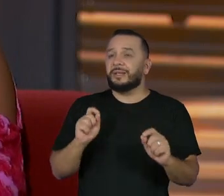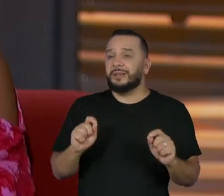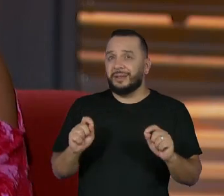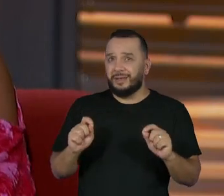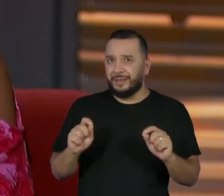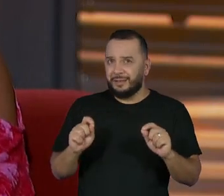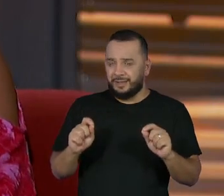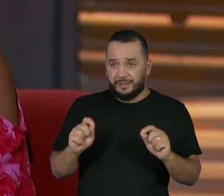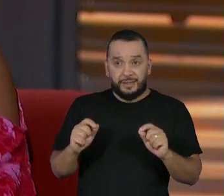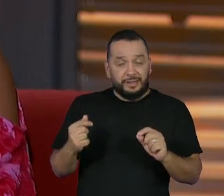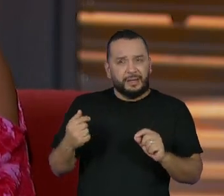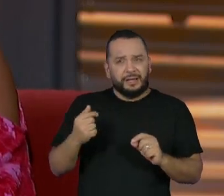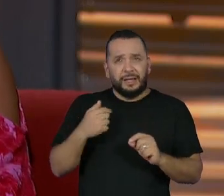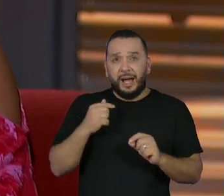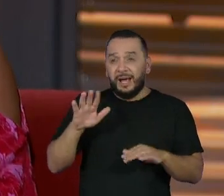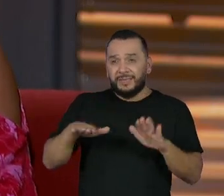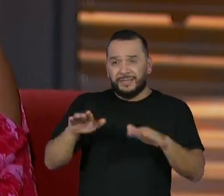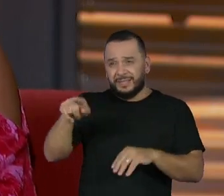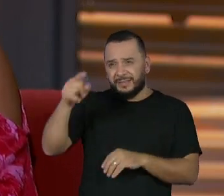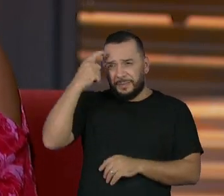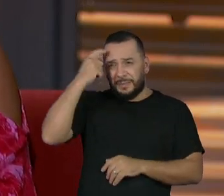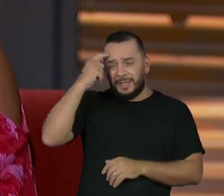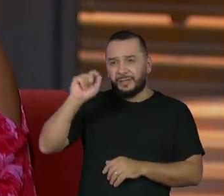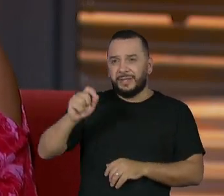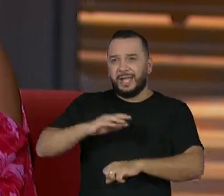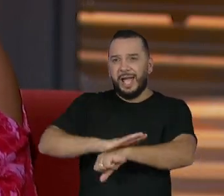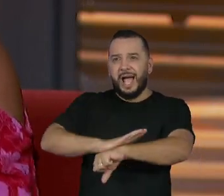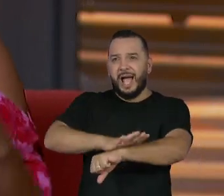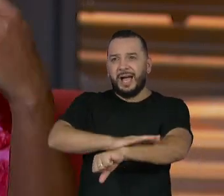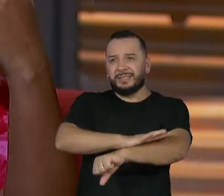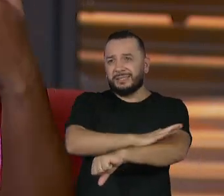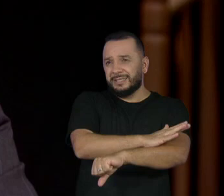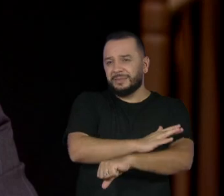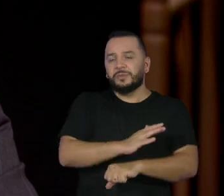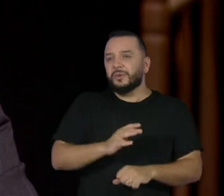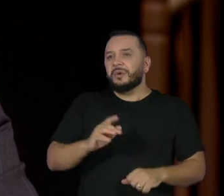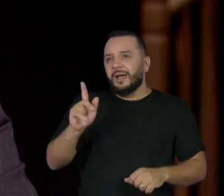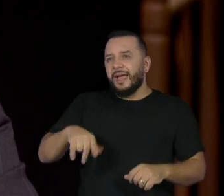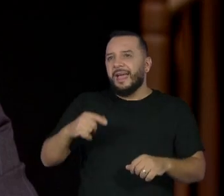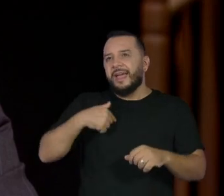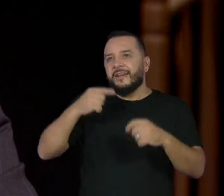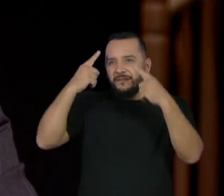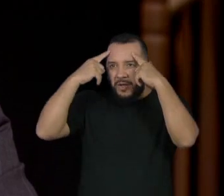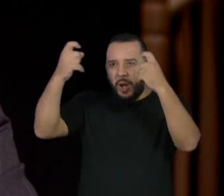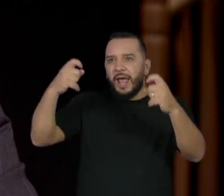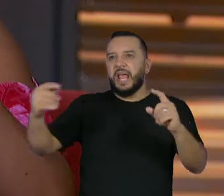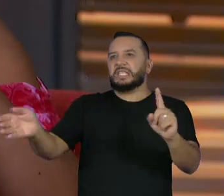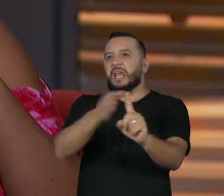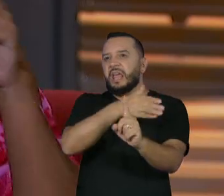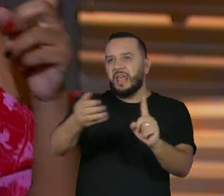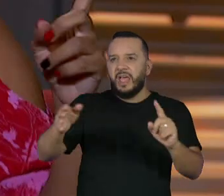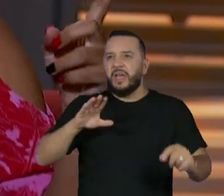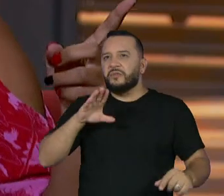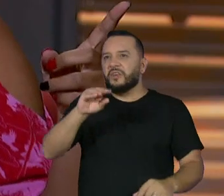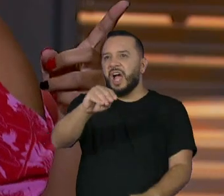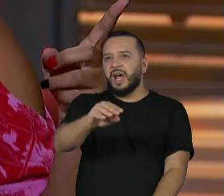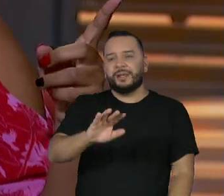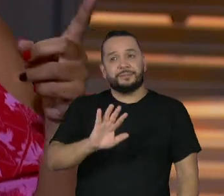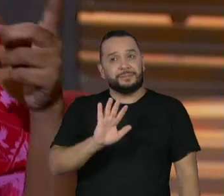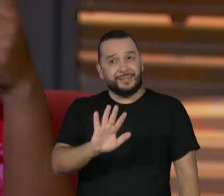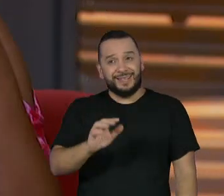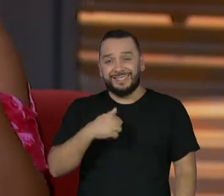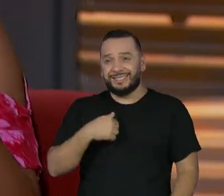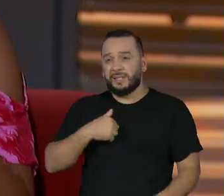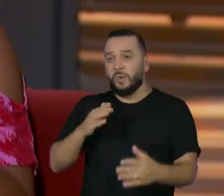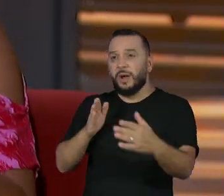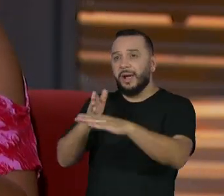e é importante falar isso, porque às vezes a gente acha que o racismo, ele se reproduz com a violência física ou com a fala, mas se eu entro num lugar